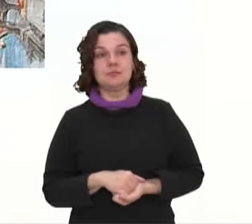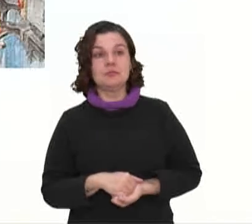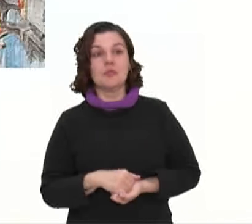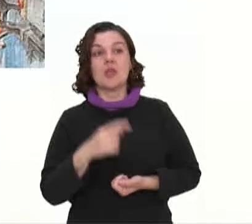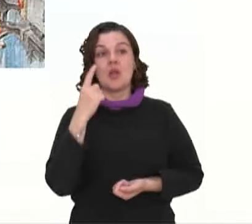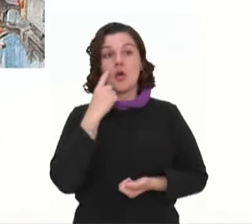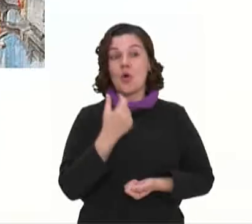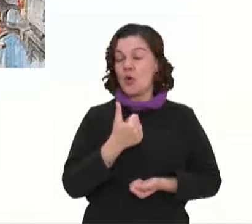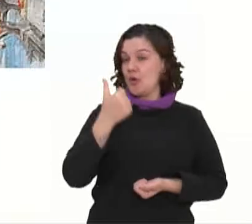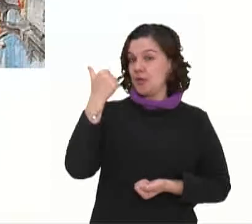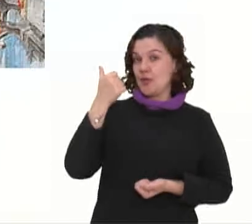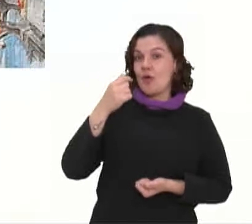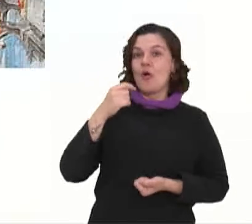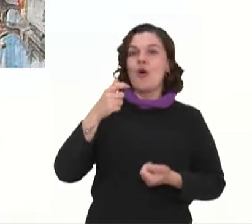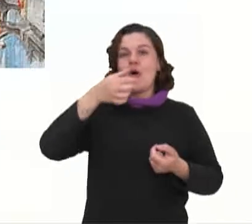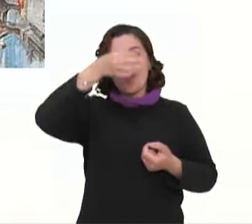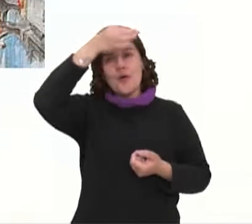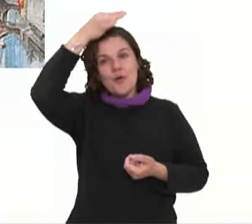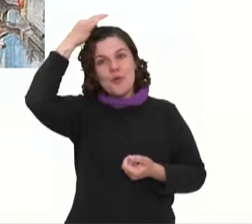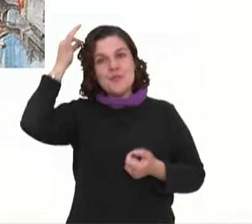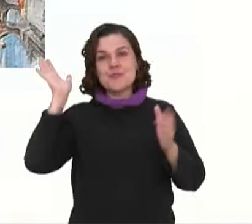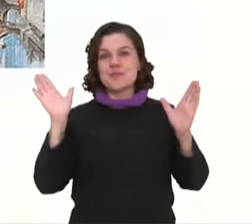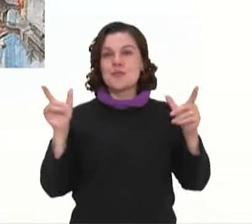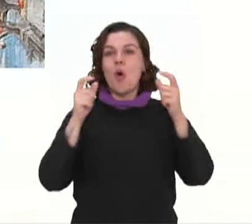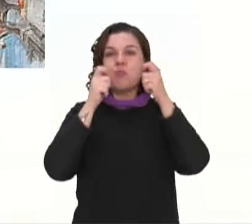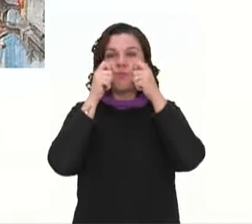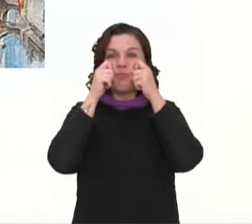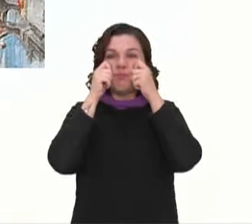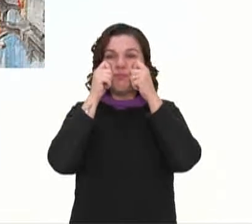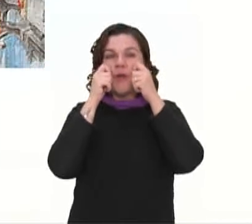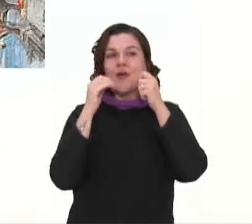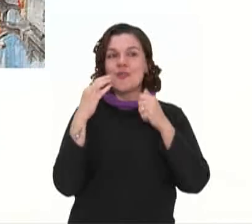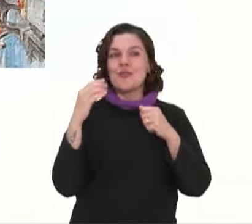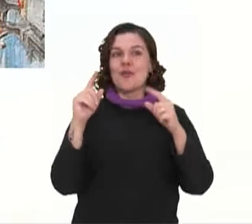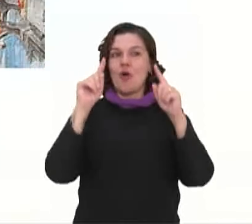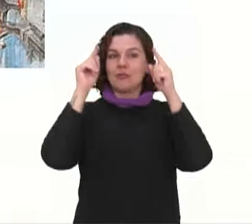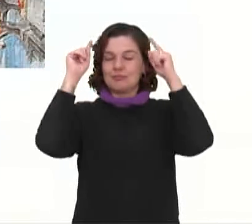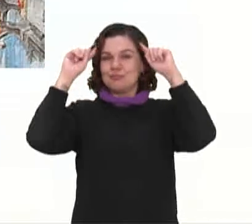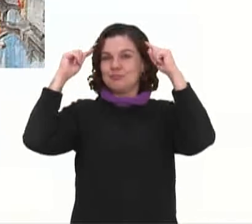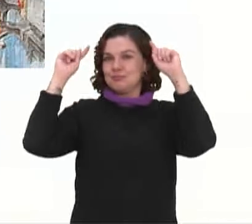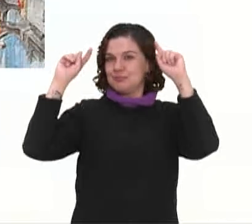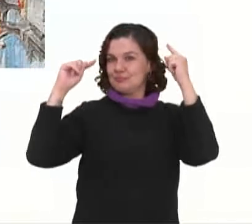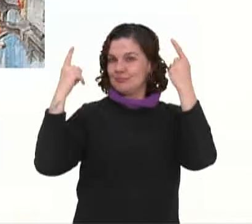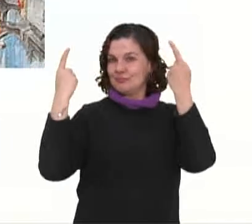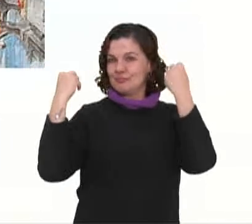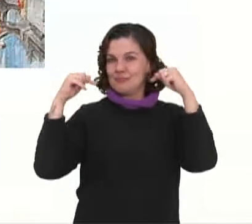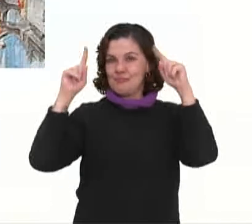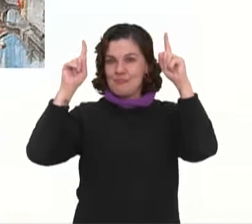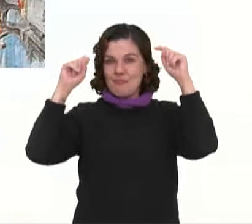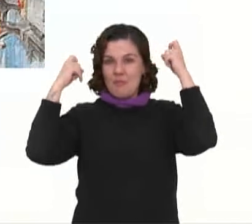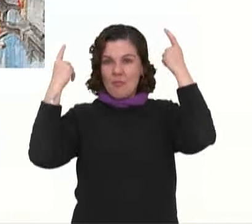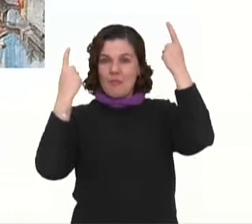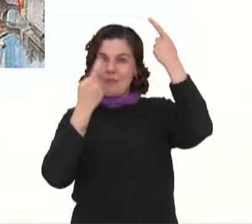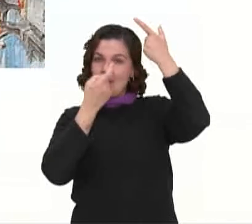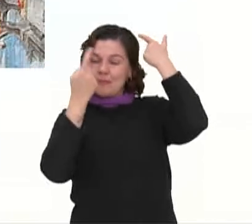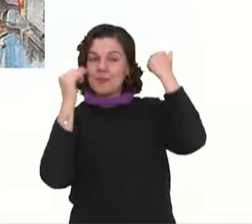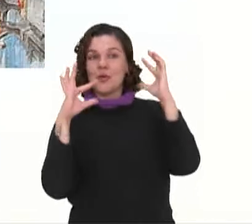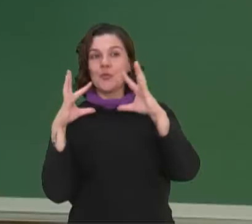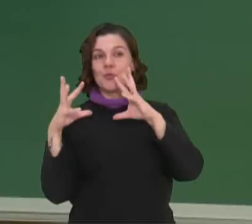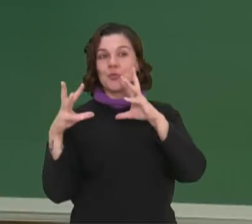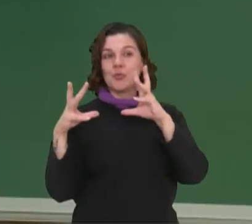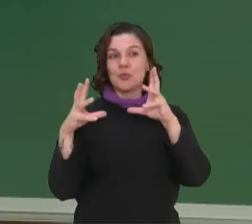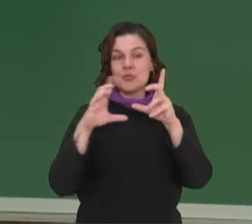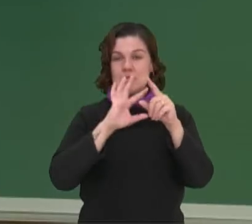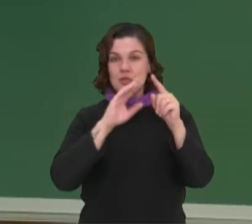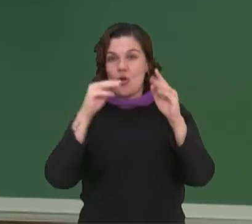isso. Aqui, ó, os anjos bochechudos, muito exuberantes, figuras curvilíneas, os cabelos, os cachinhos, todas